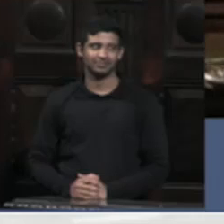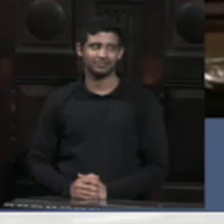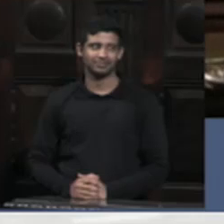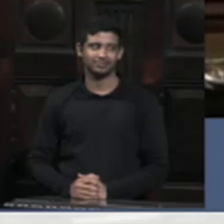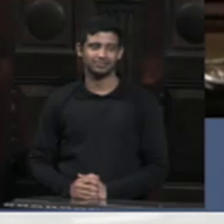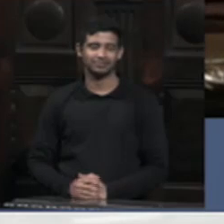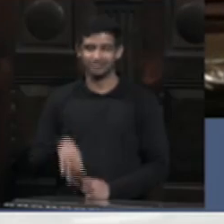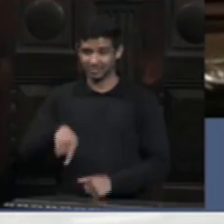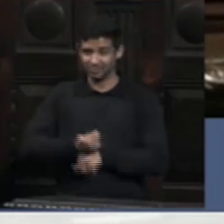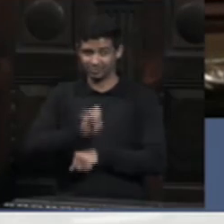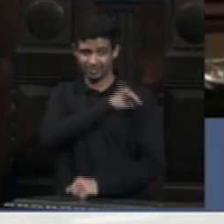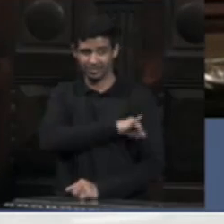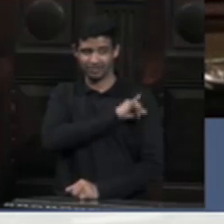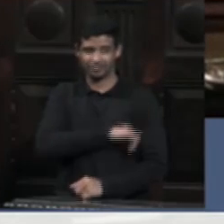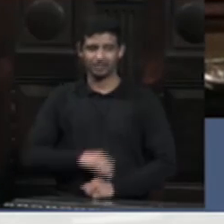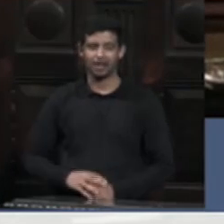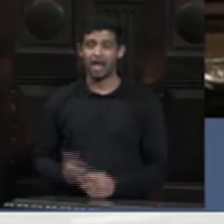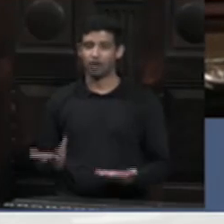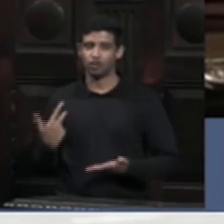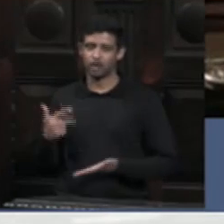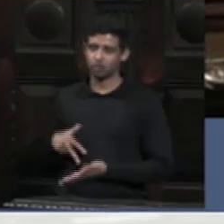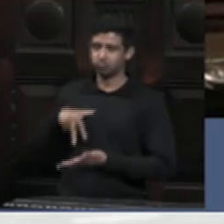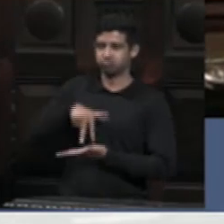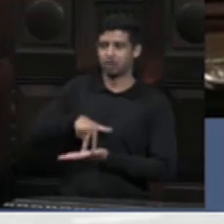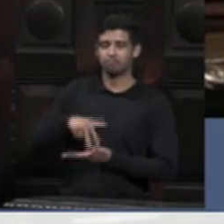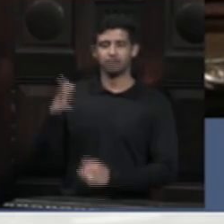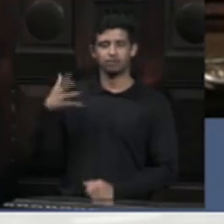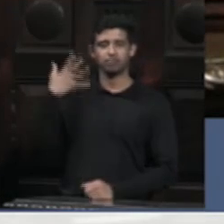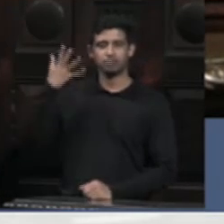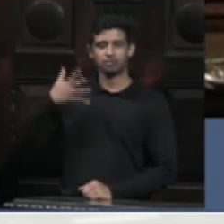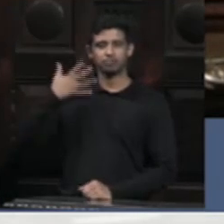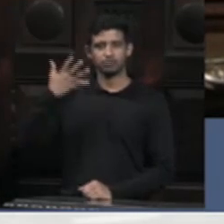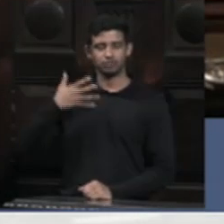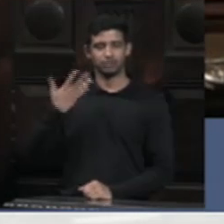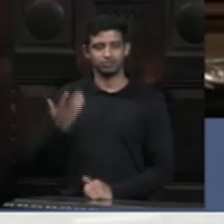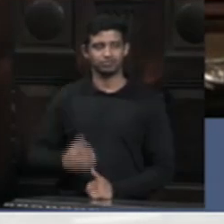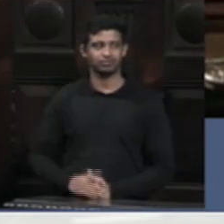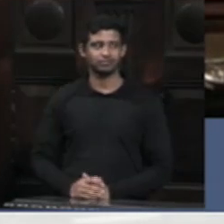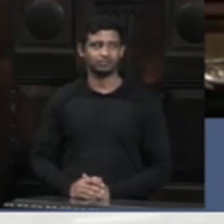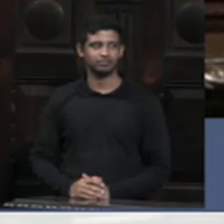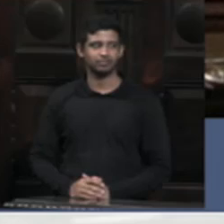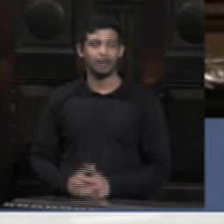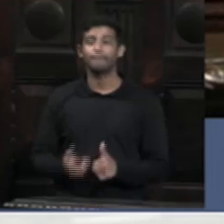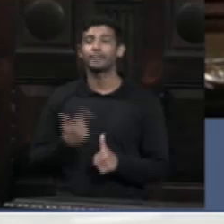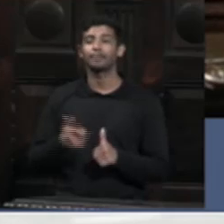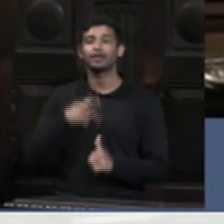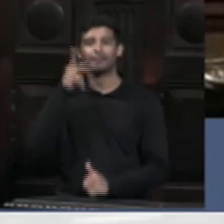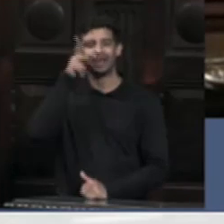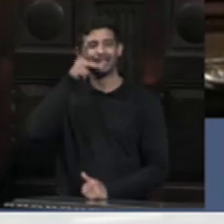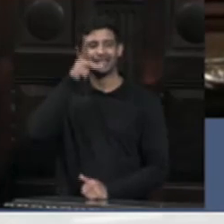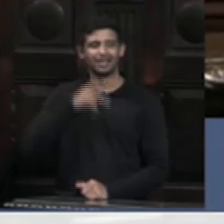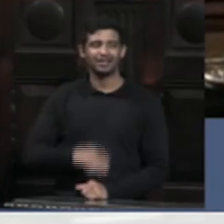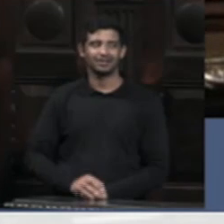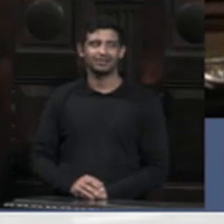Janeiro. Eu assumo a tribuna nesta primeira sessão plenária